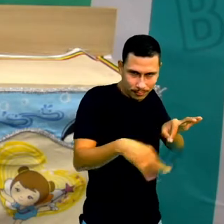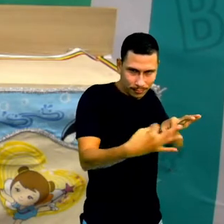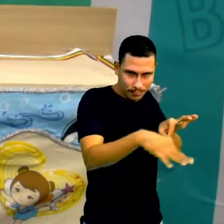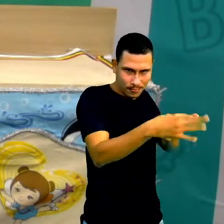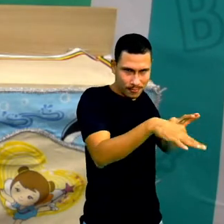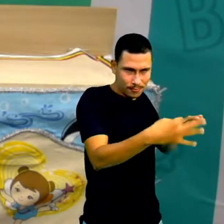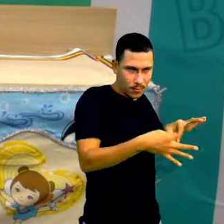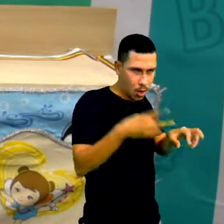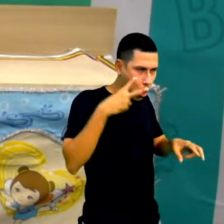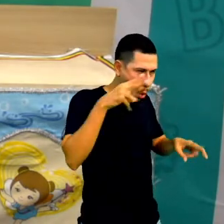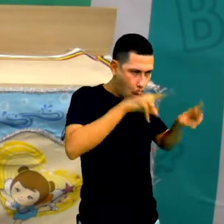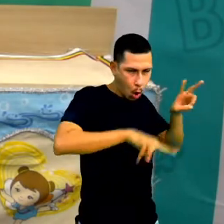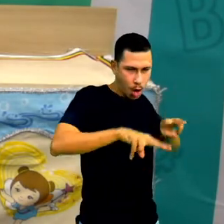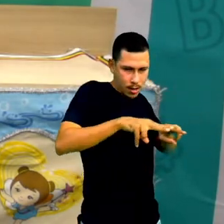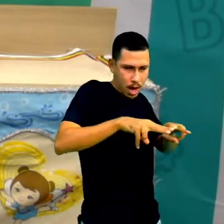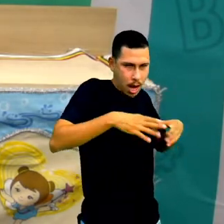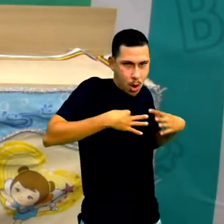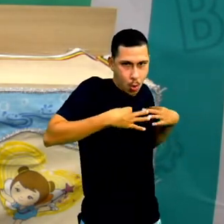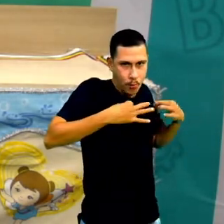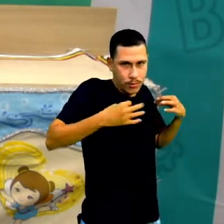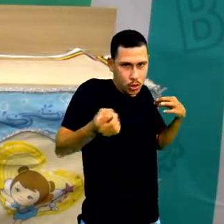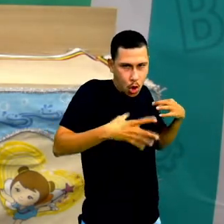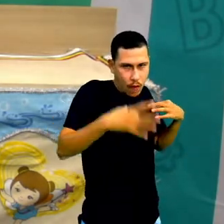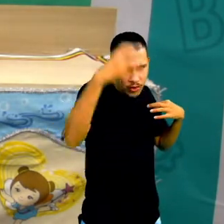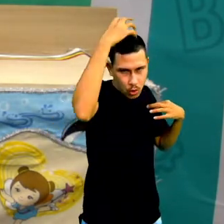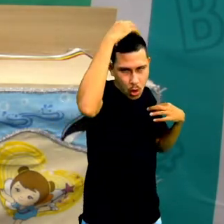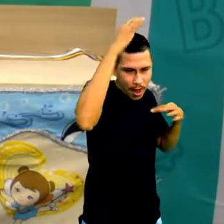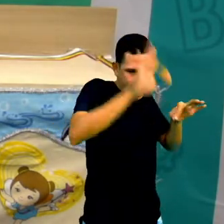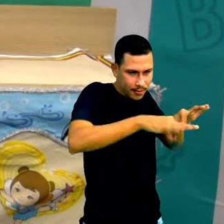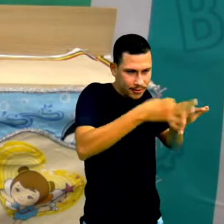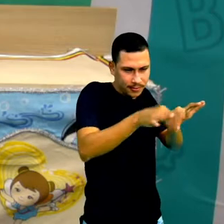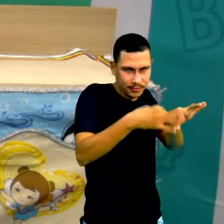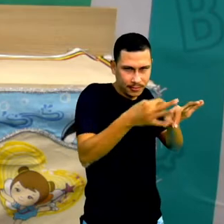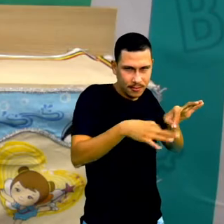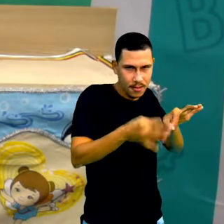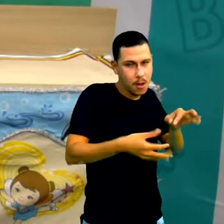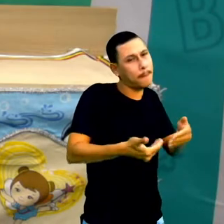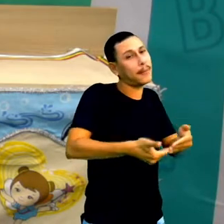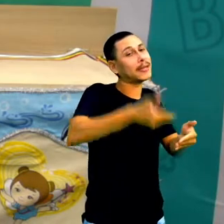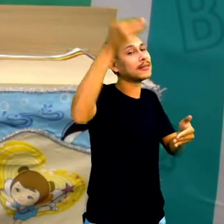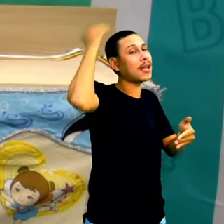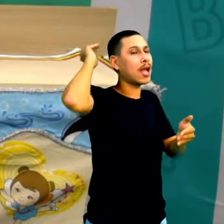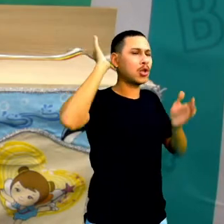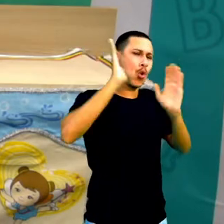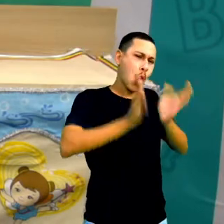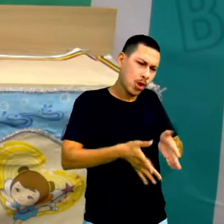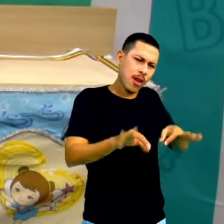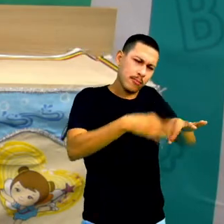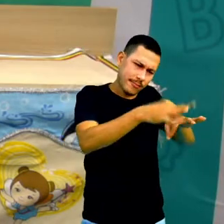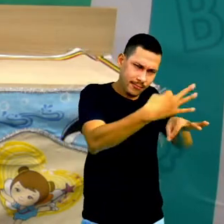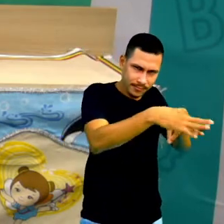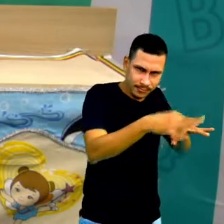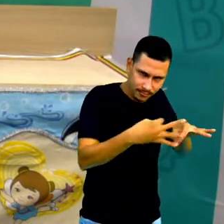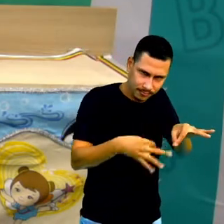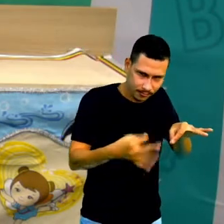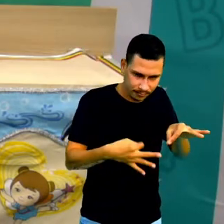na linguagem de vocês, tá, Leiturinha? Porque o tear era antigamente, hoje é máquina de costura,